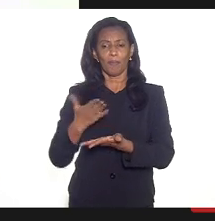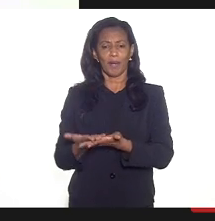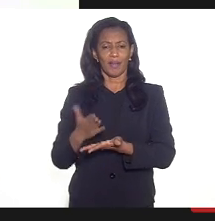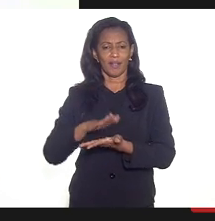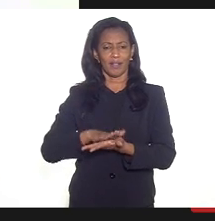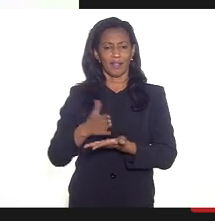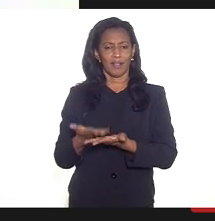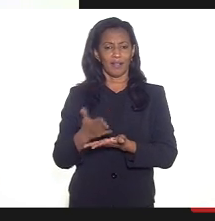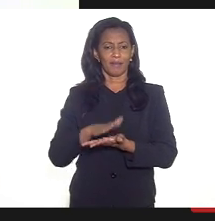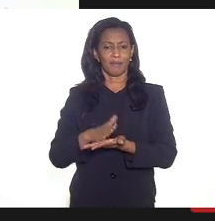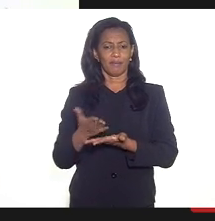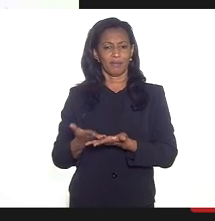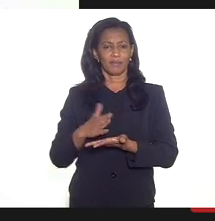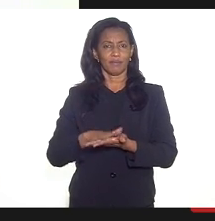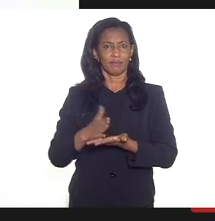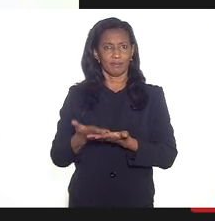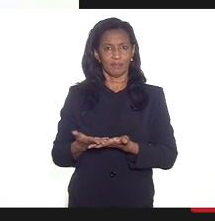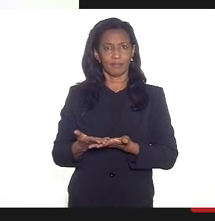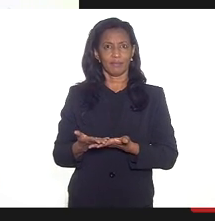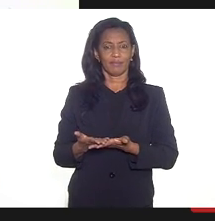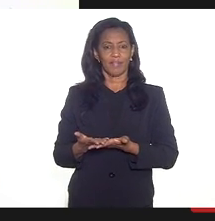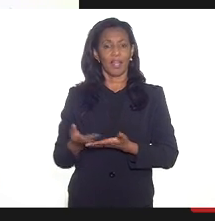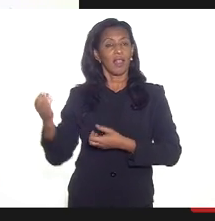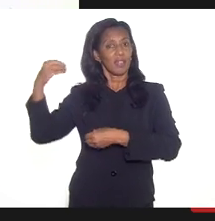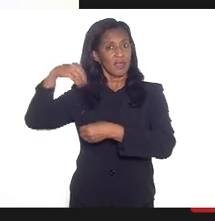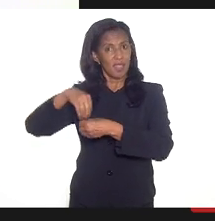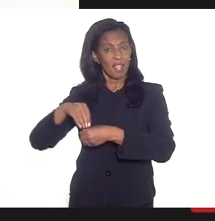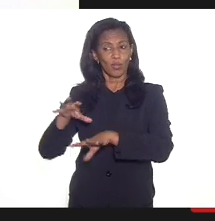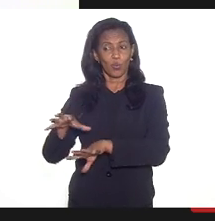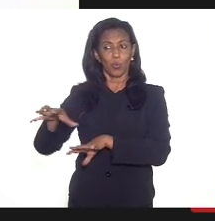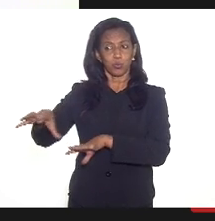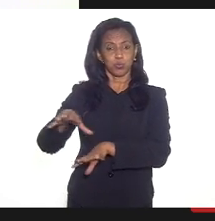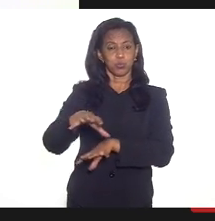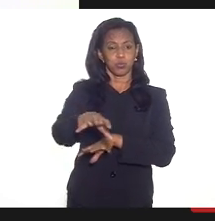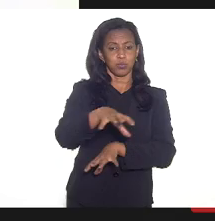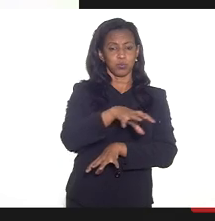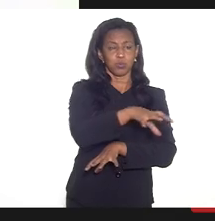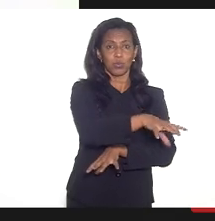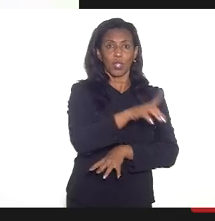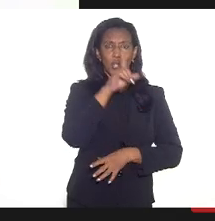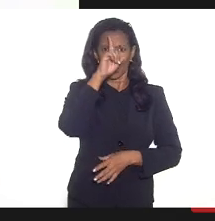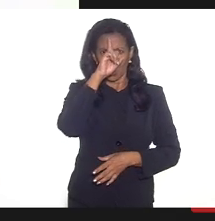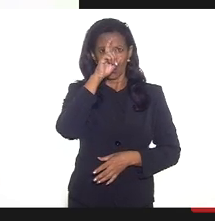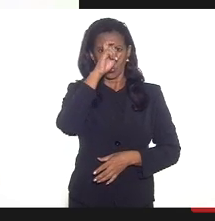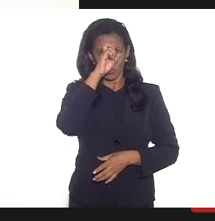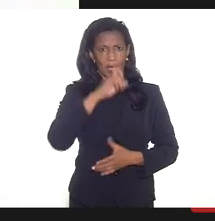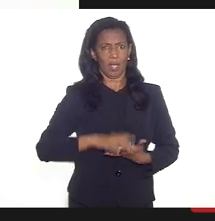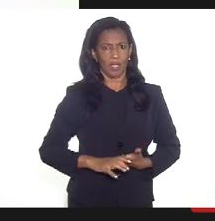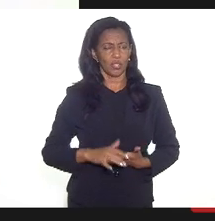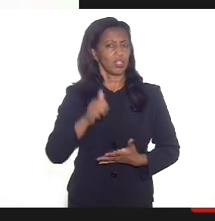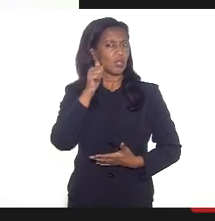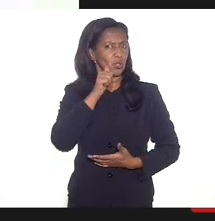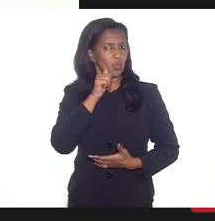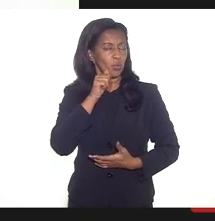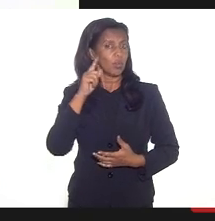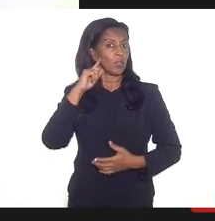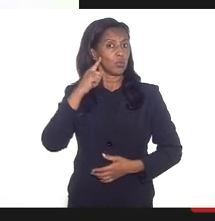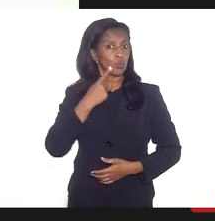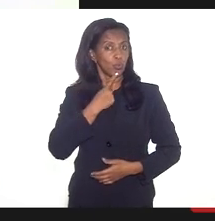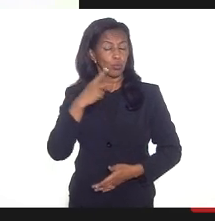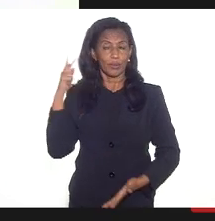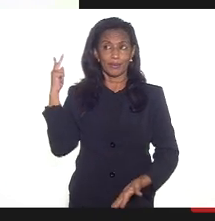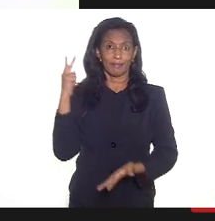de sinais nos equipamentos públicos, em hospitais. As mulheres surdas estão